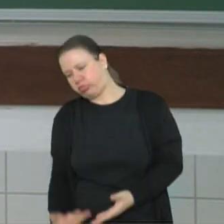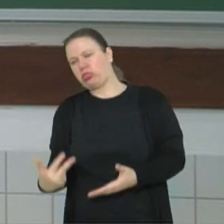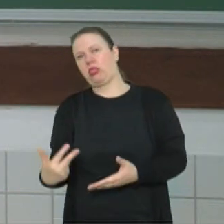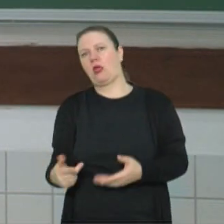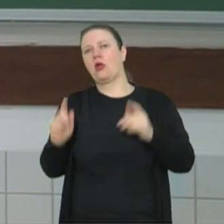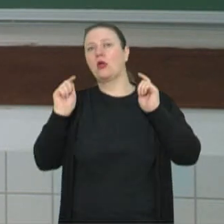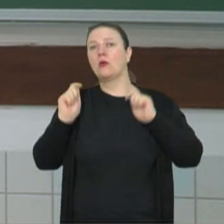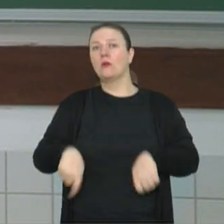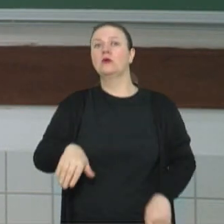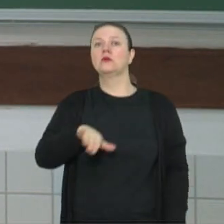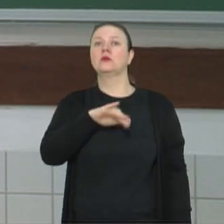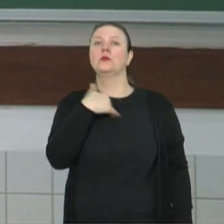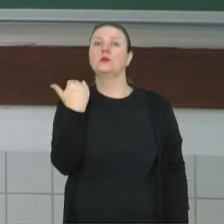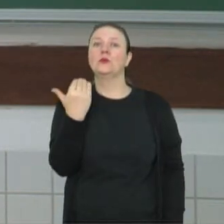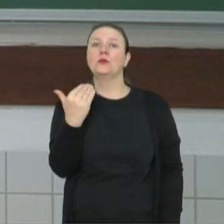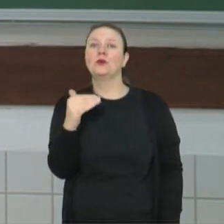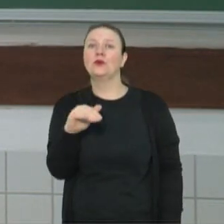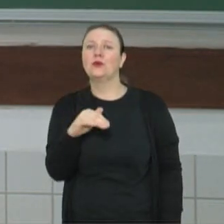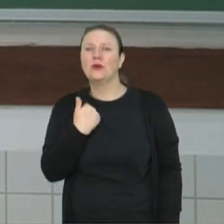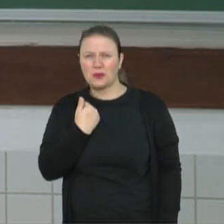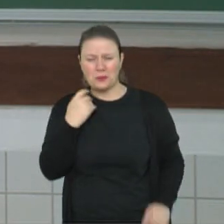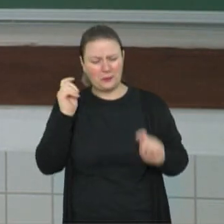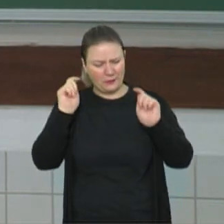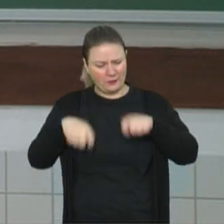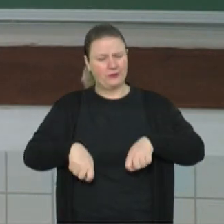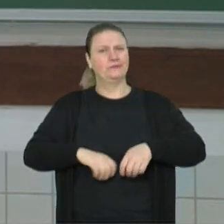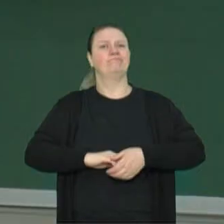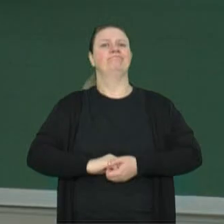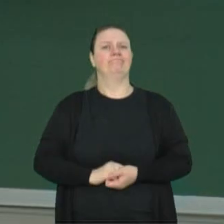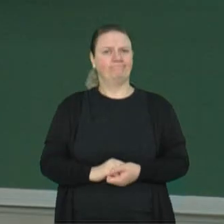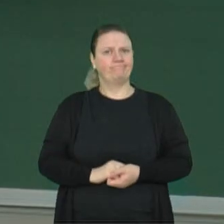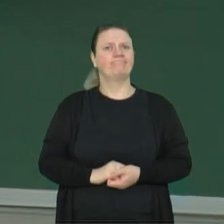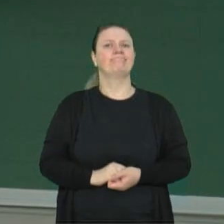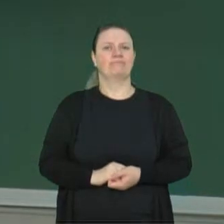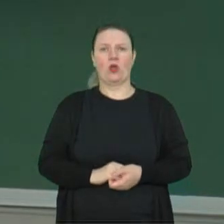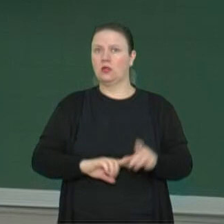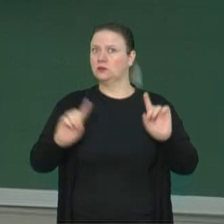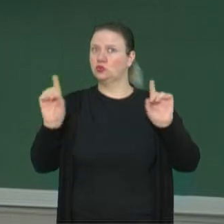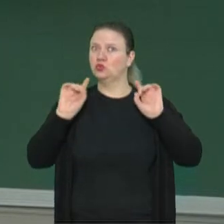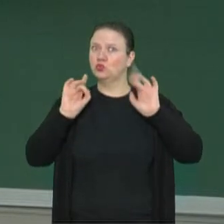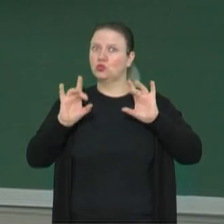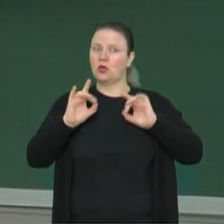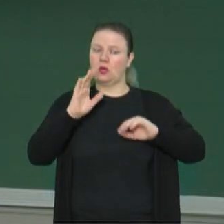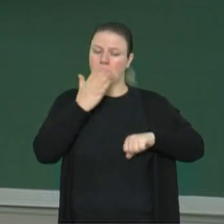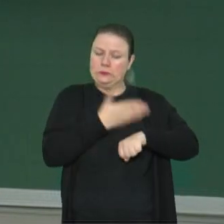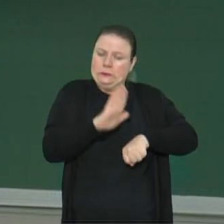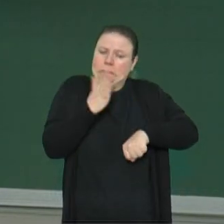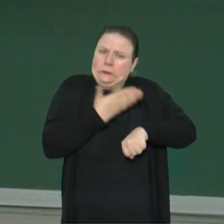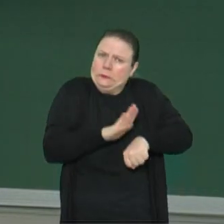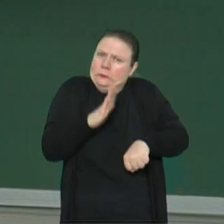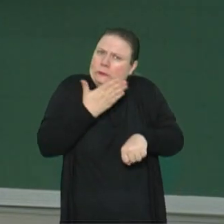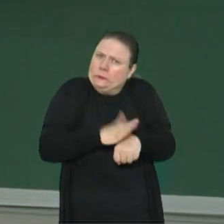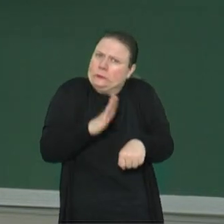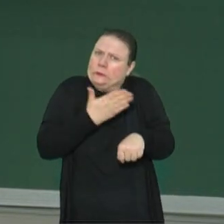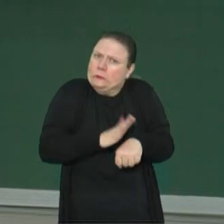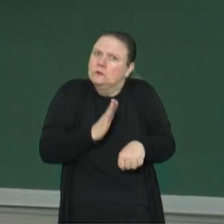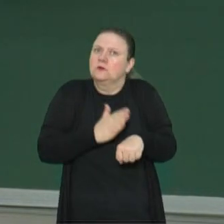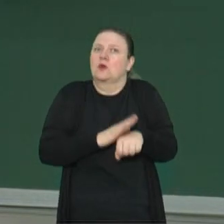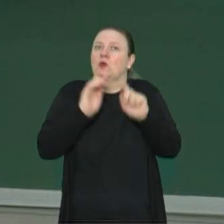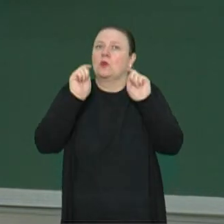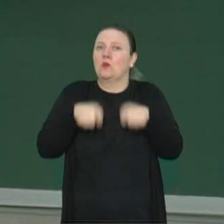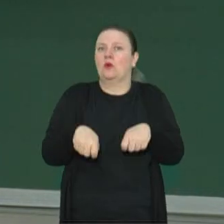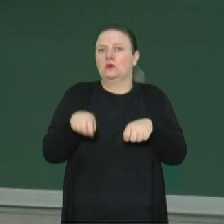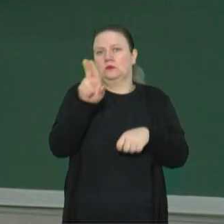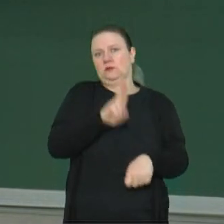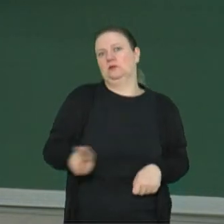a pessoa, além de todas as fraturas, né, a óbito também, né? Então, não é aconselhável, somente pessoas altamente treinadas que podem